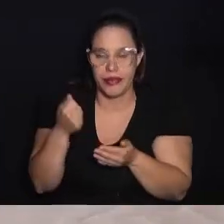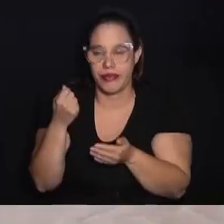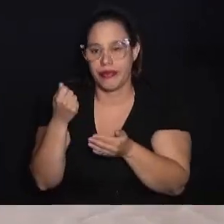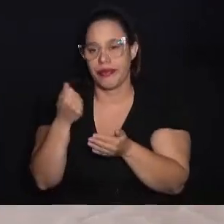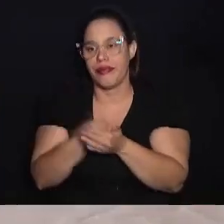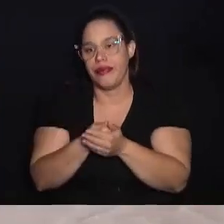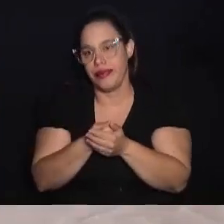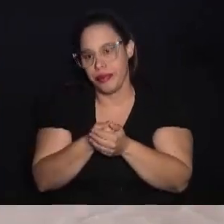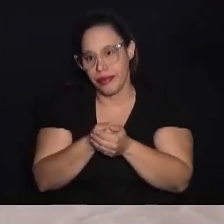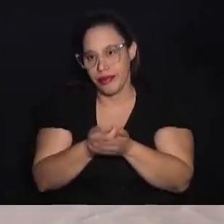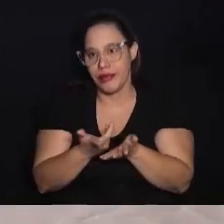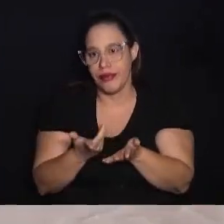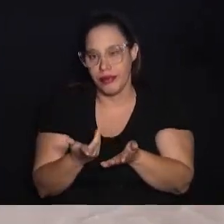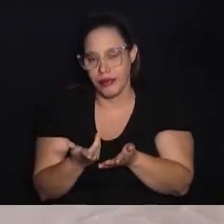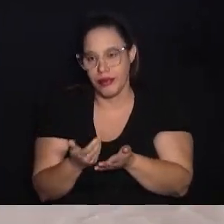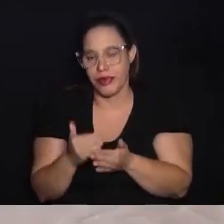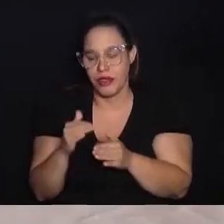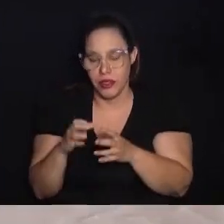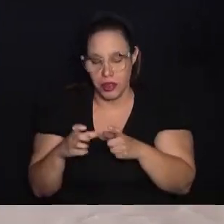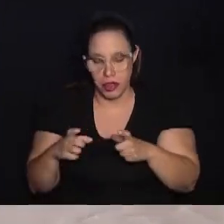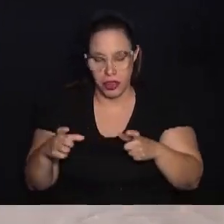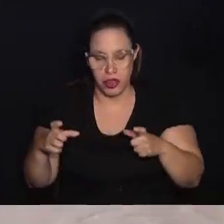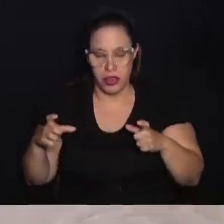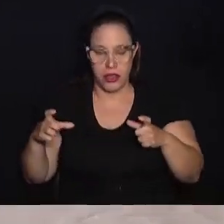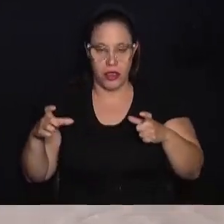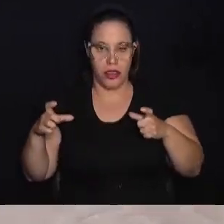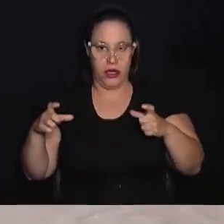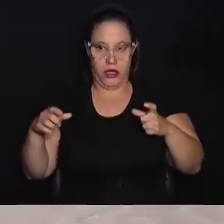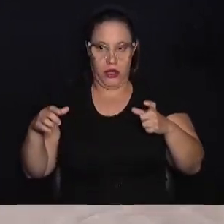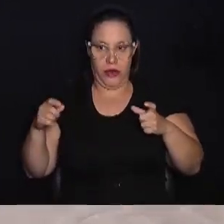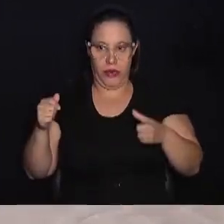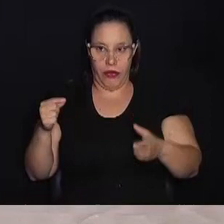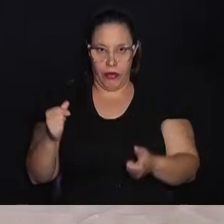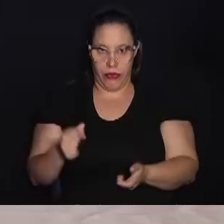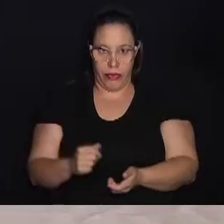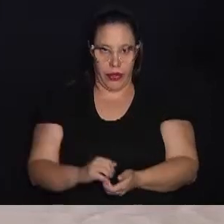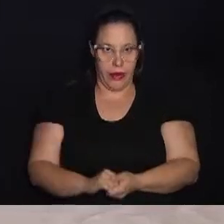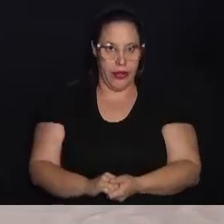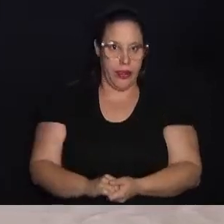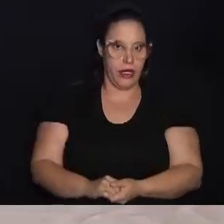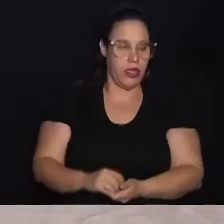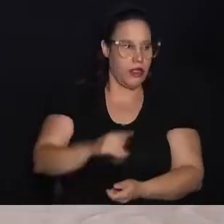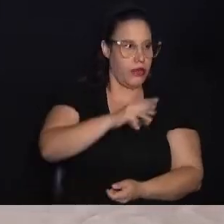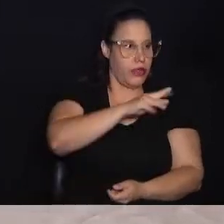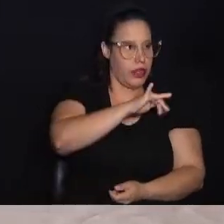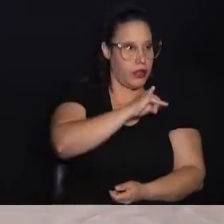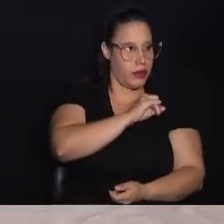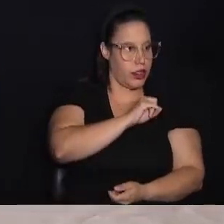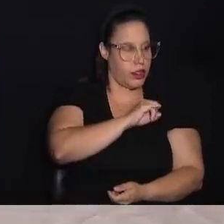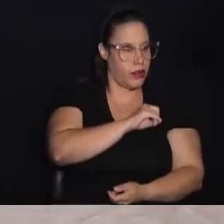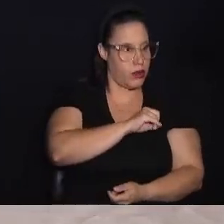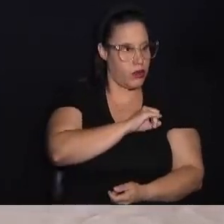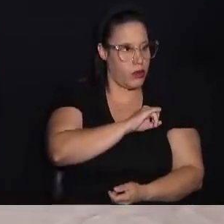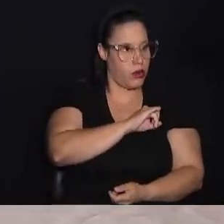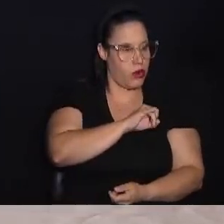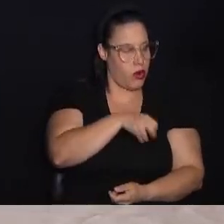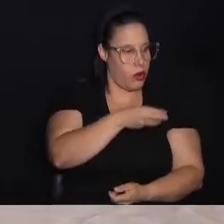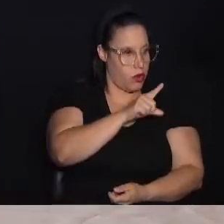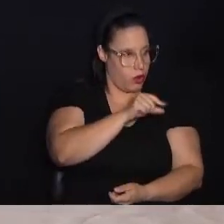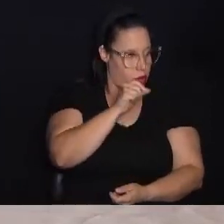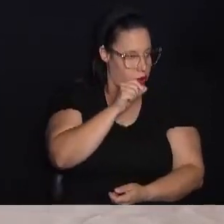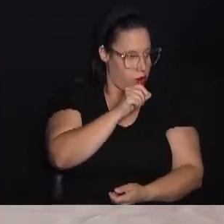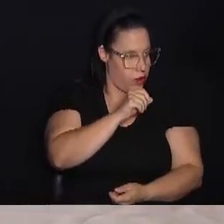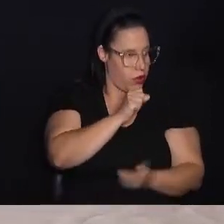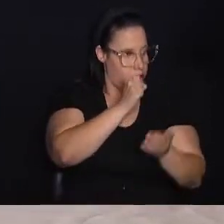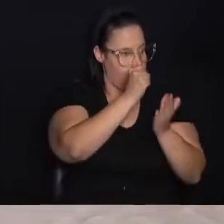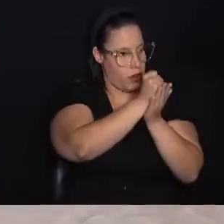estocar em grande quantidade financeiramente naquele primeiro momento. Fabrício, então optar pelas marcas próprias das redes de supermercado é uma